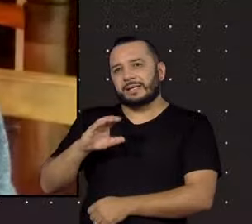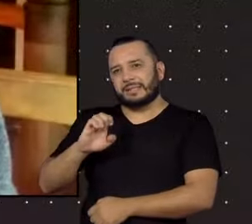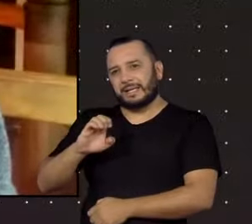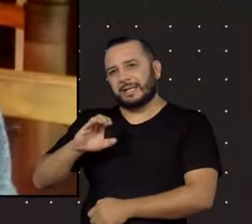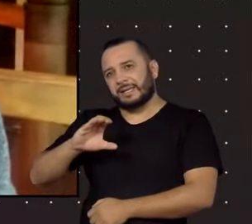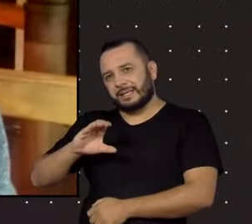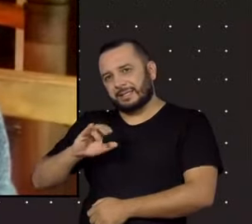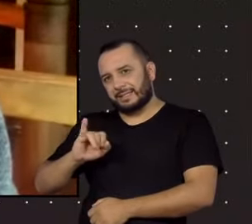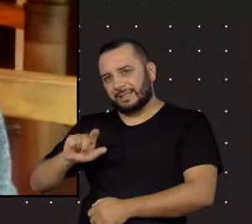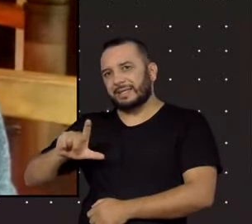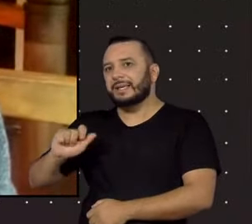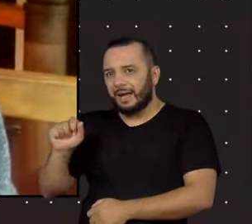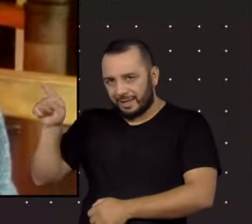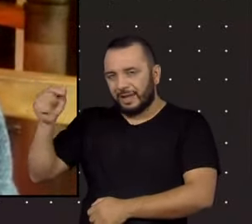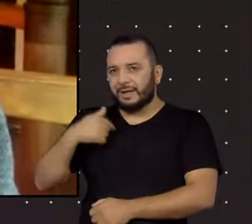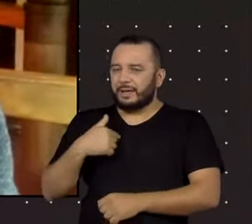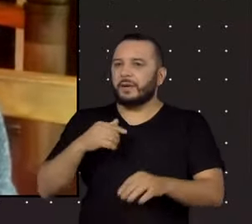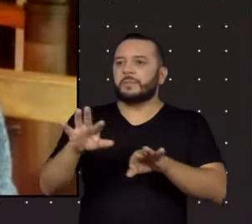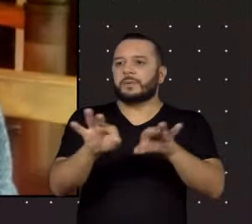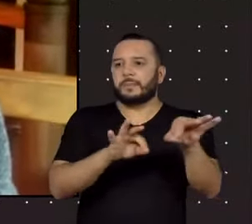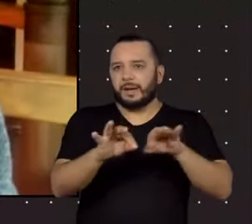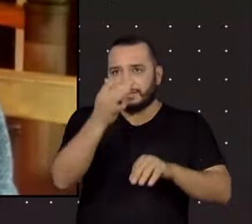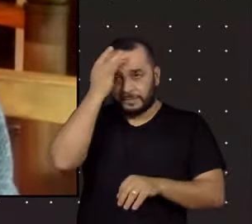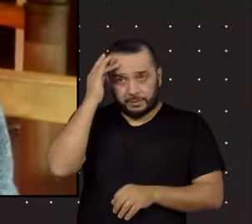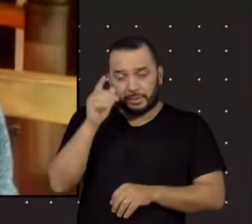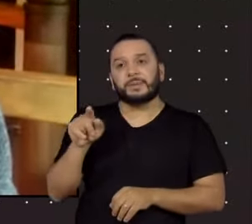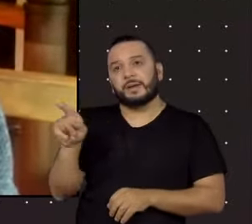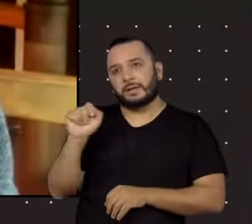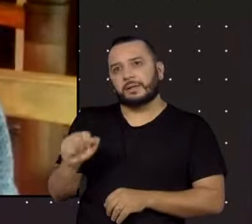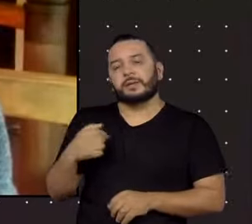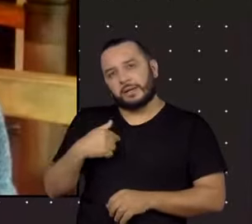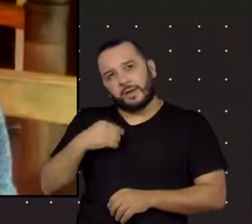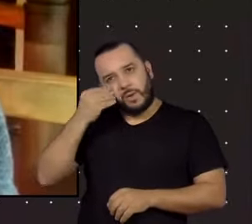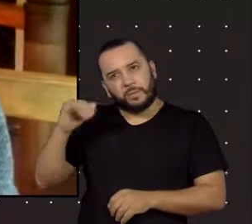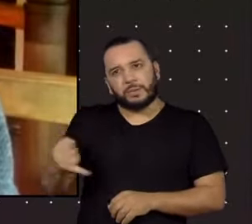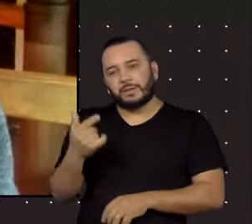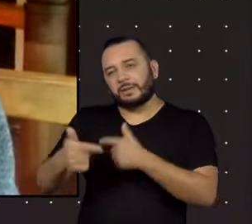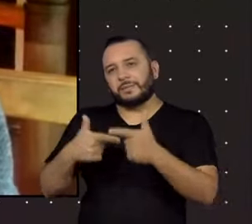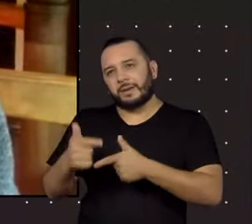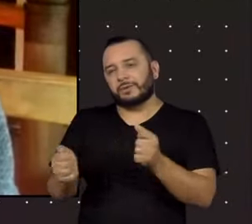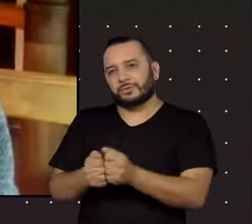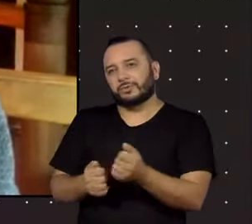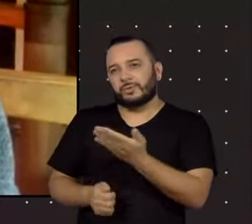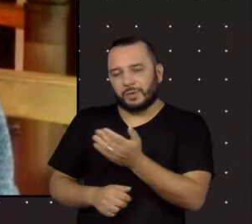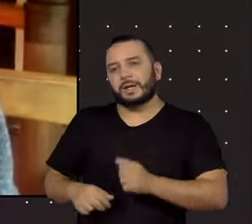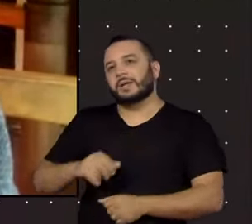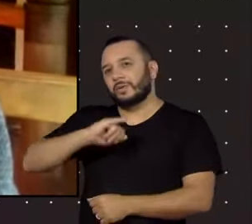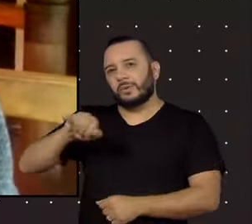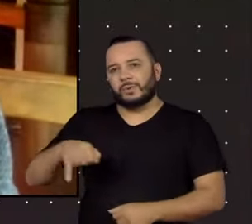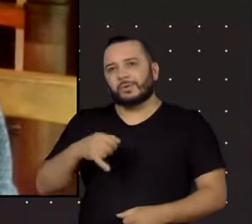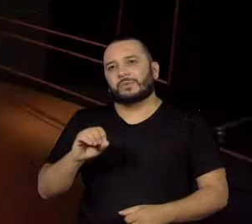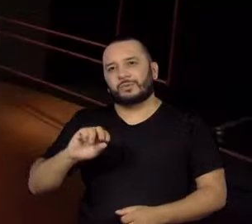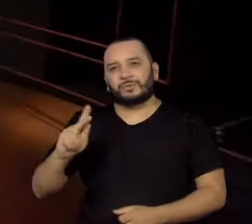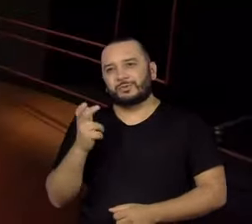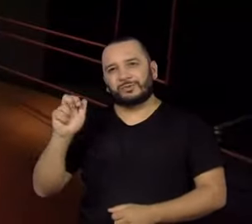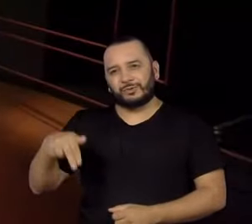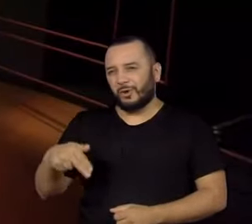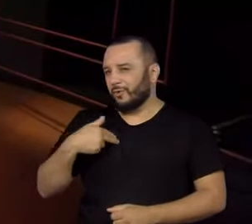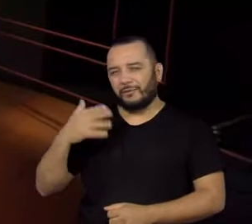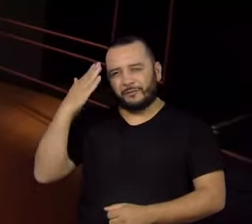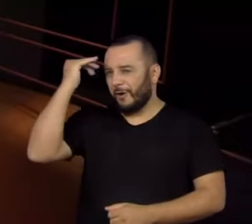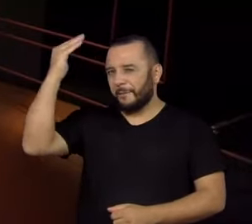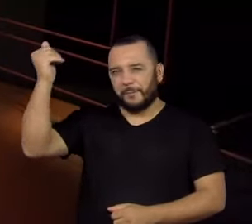preparava a orquestra para ele, né? E tive a oportunidade, então, de trabalhar com ele e aprender muito. Foi um dos grandes maestros do